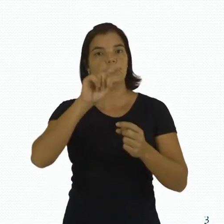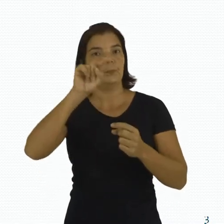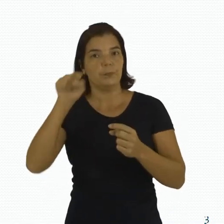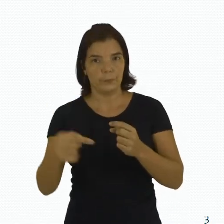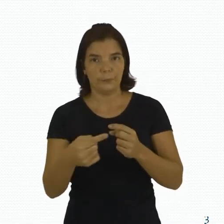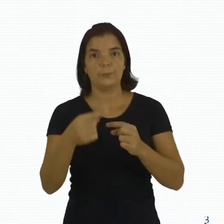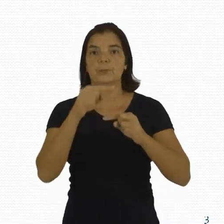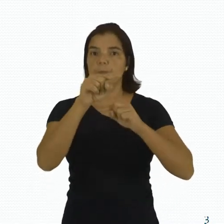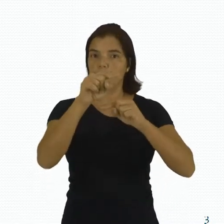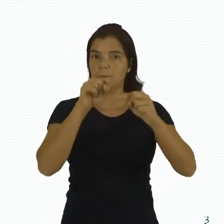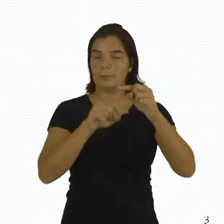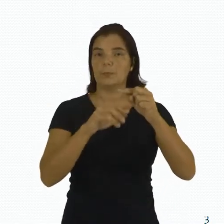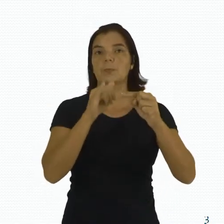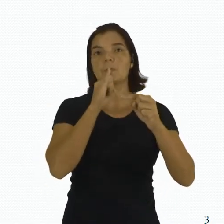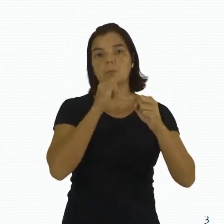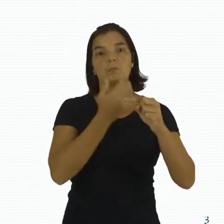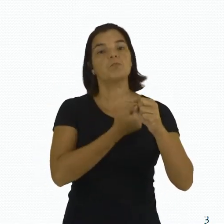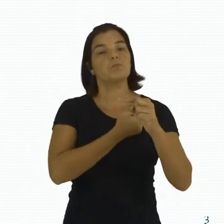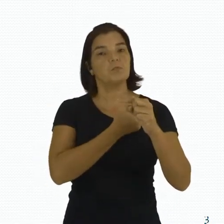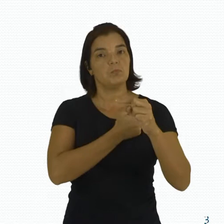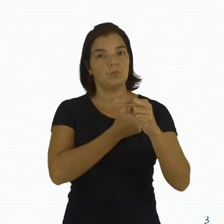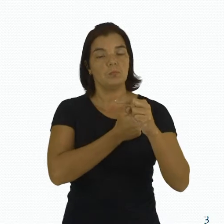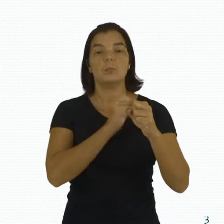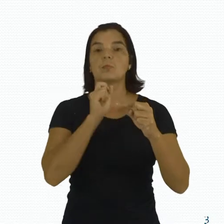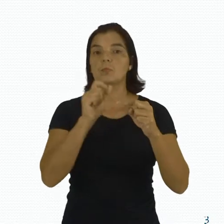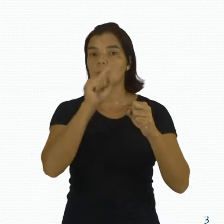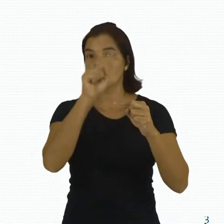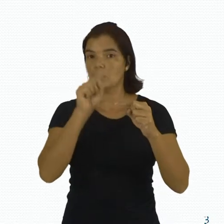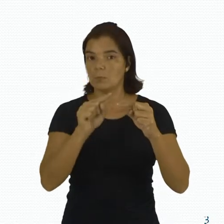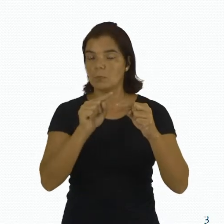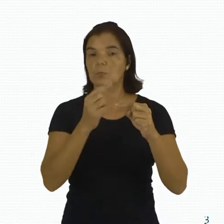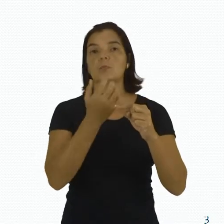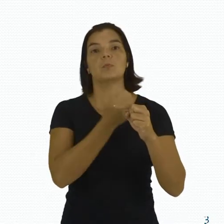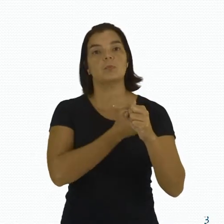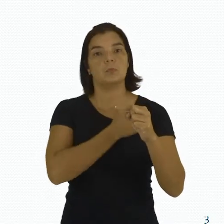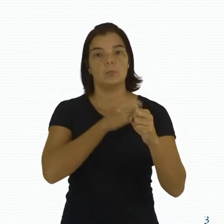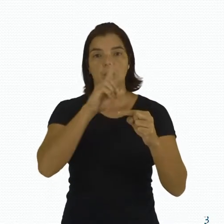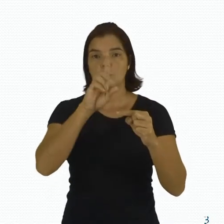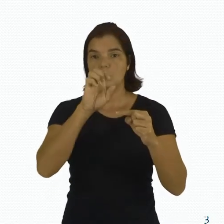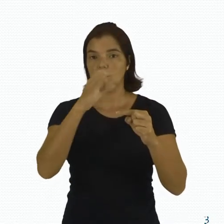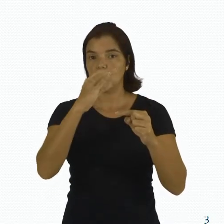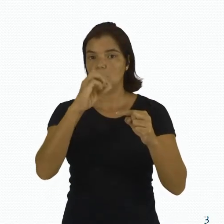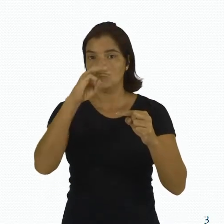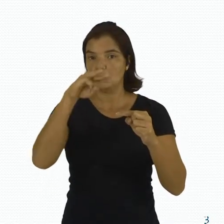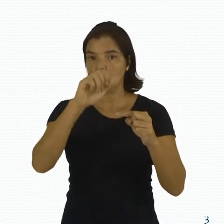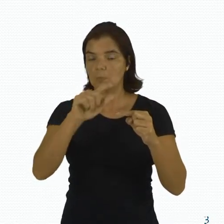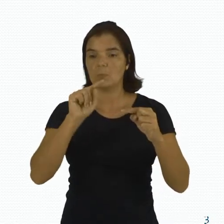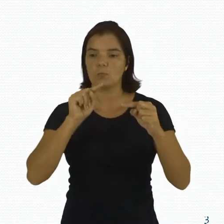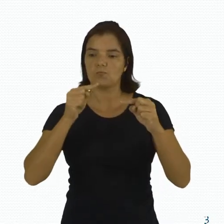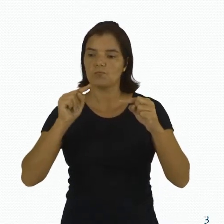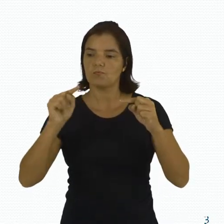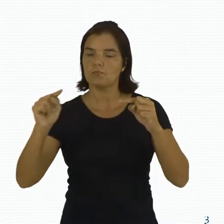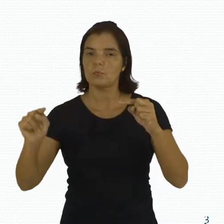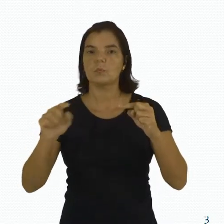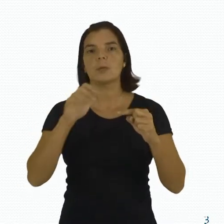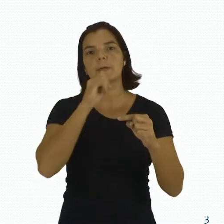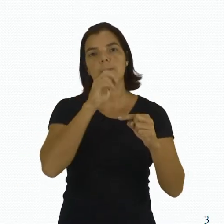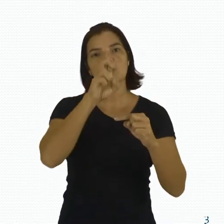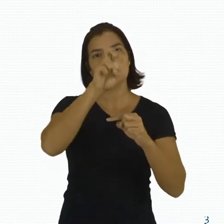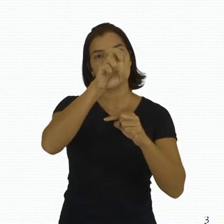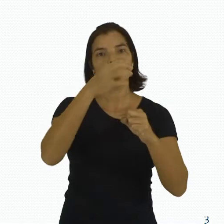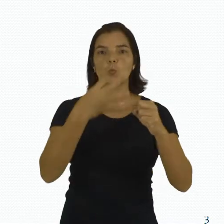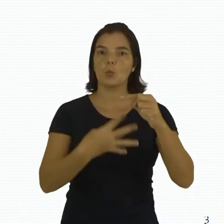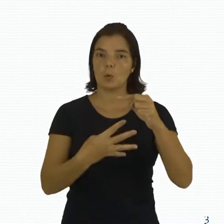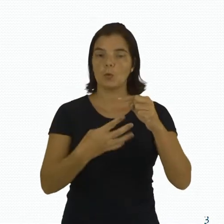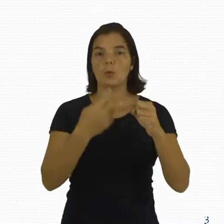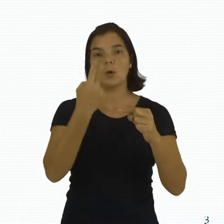vírgula na divisão, né? Pode dar um número inteiro, pode dar um decimal finito, né? Se você divide, por exemplo, 5 para 4,